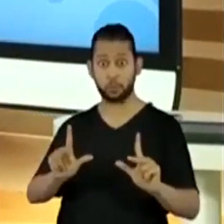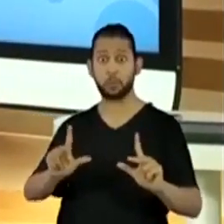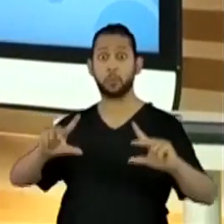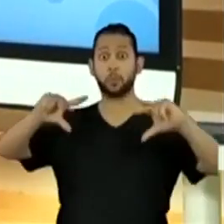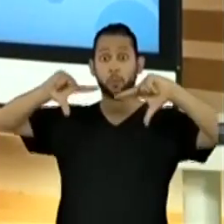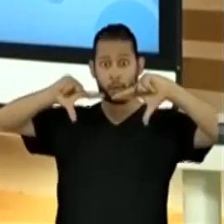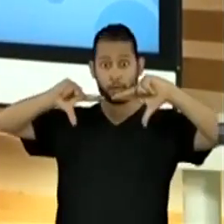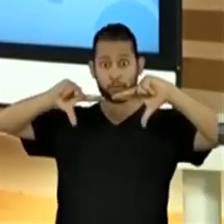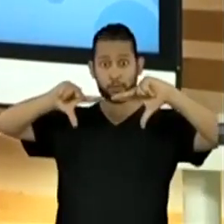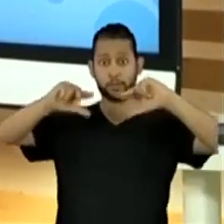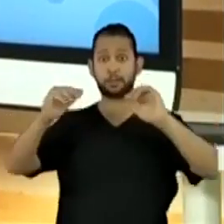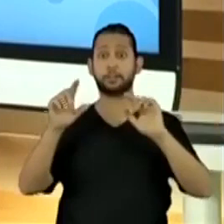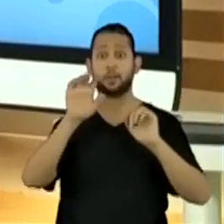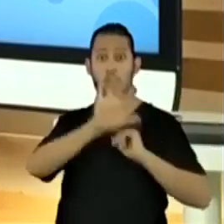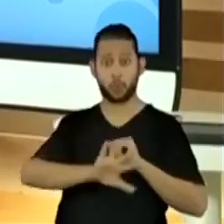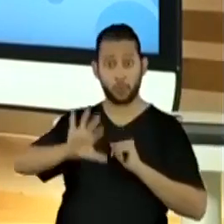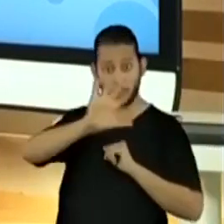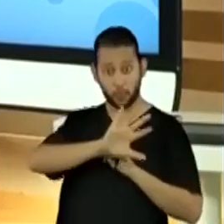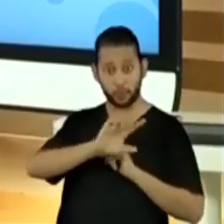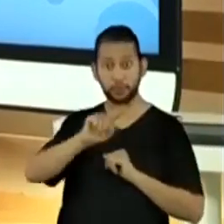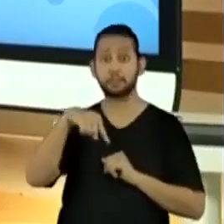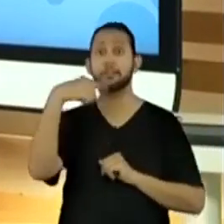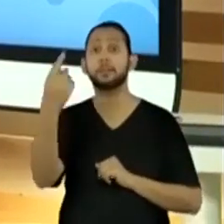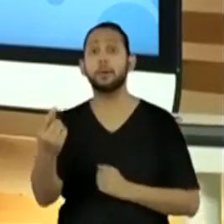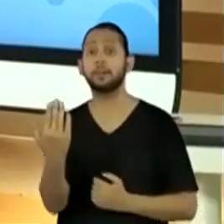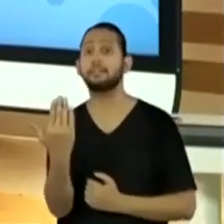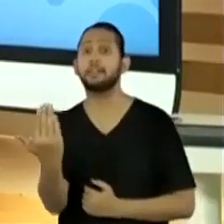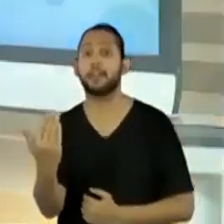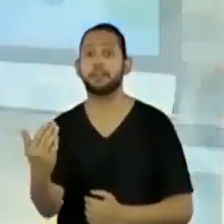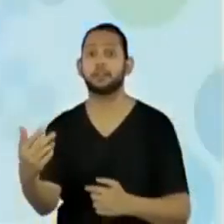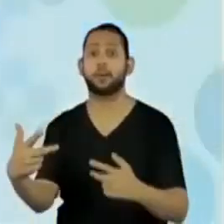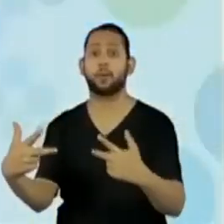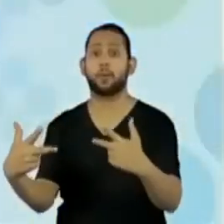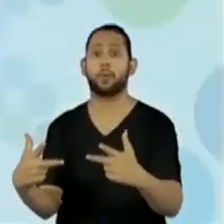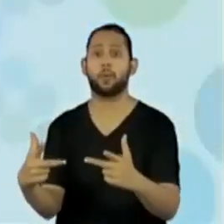embaixo. 4 mais 4 mais 4. Quanto que eu tenho de arestas?